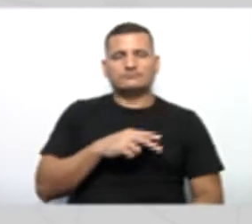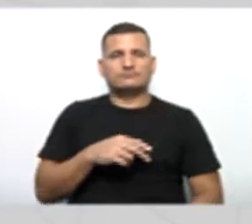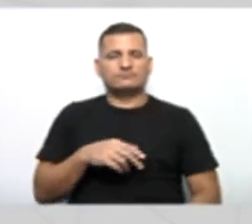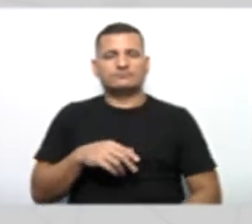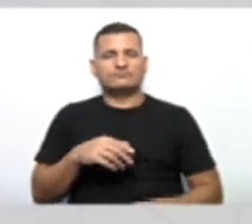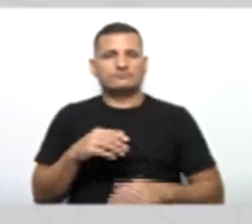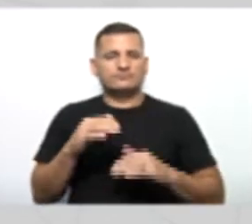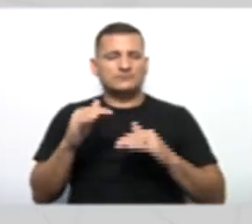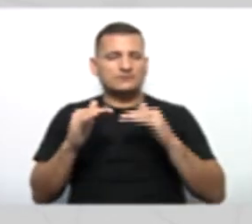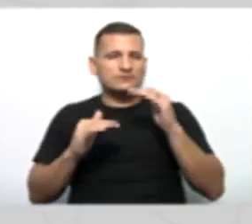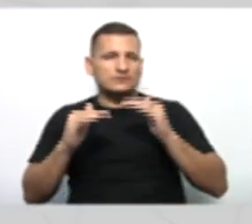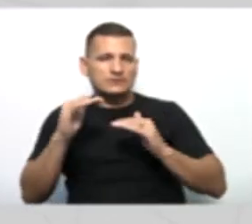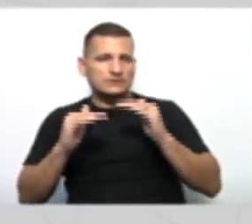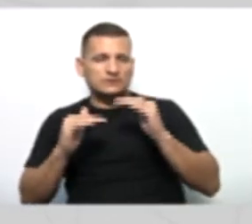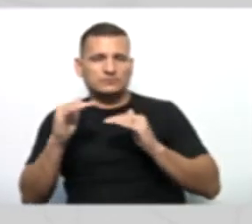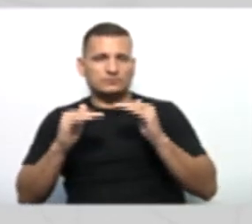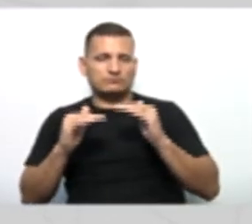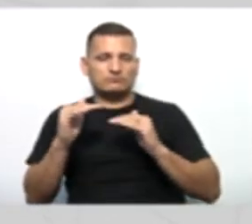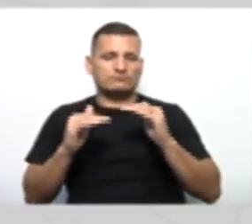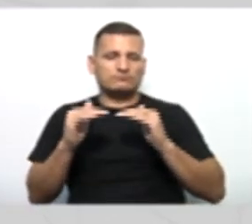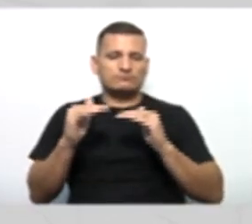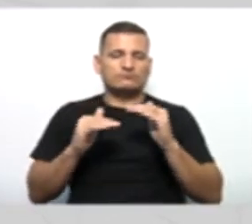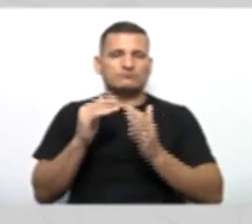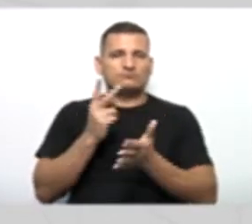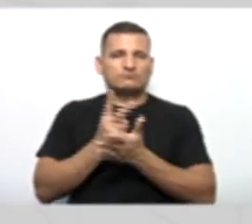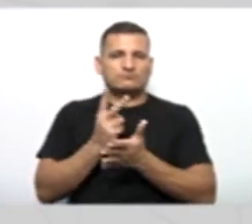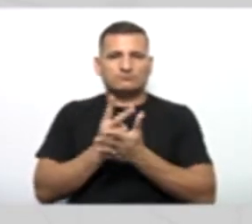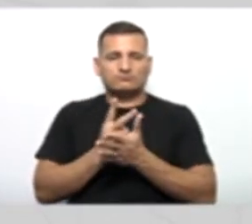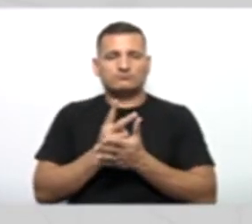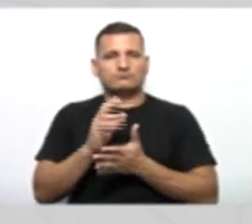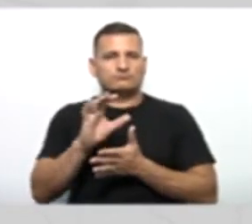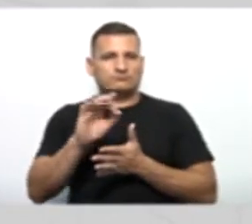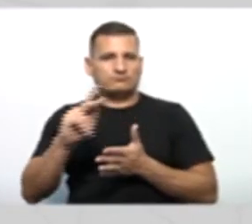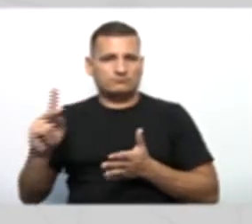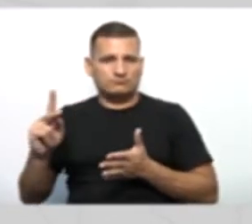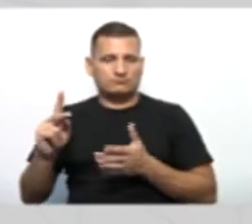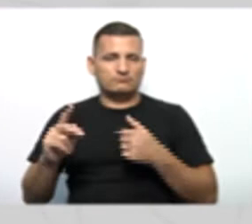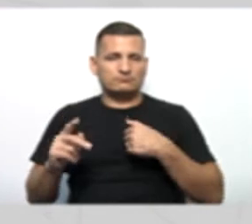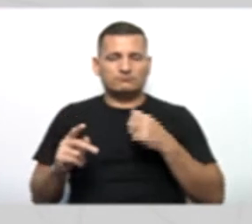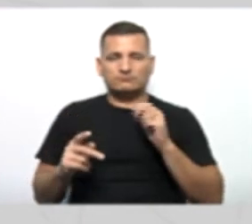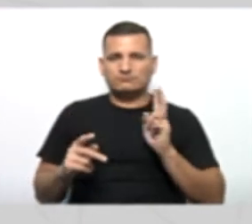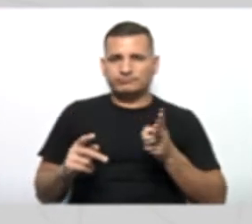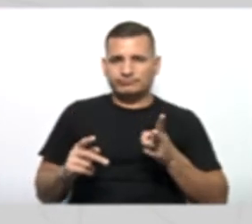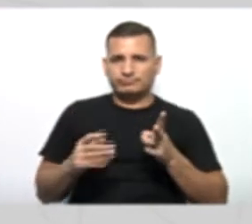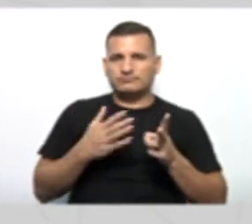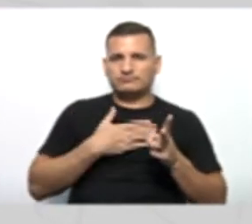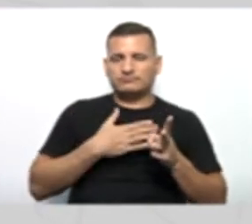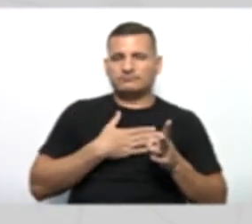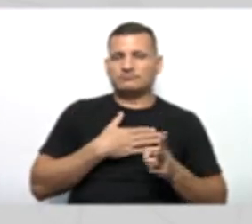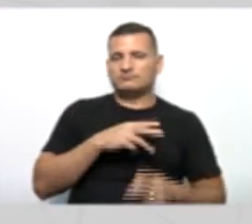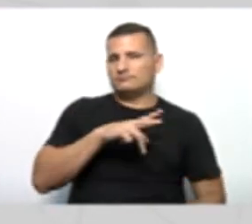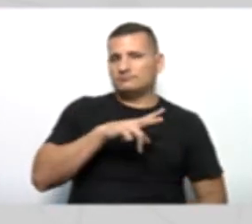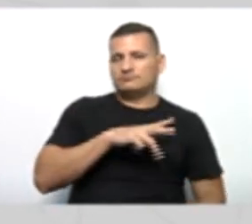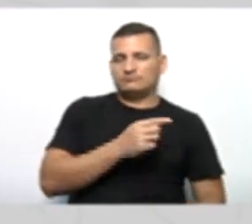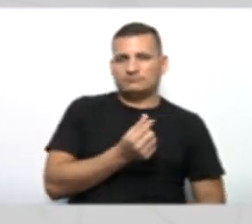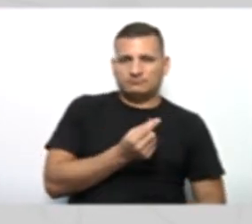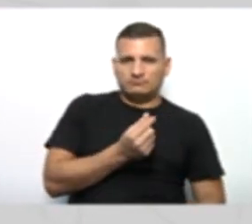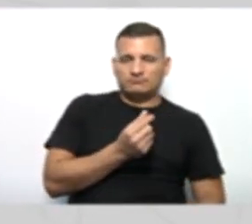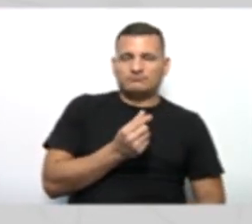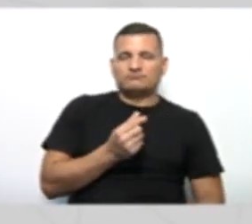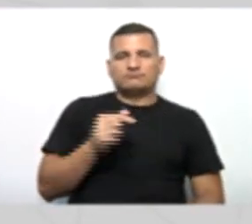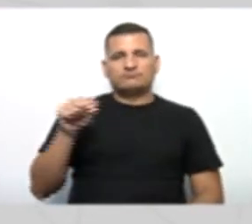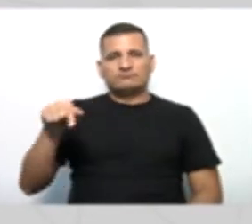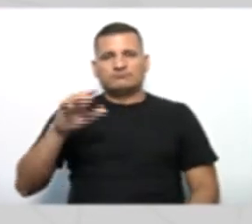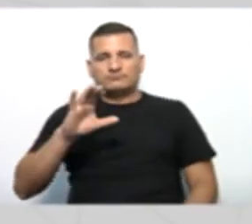com é um desequilíbrio da própria cooperativa eu tenho que manter o equilíbrio das minhas finanças pessoais